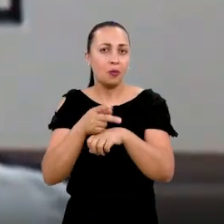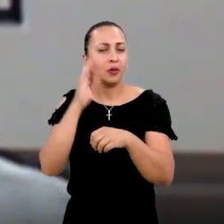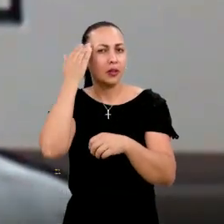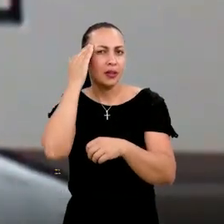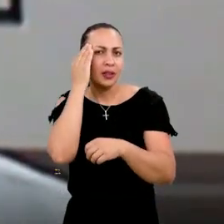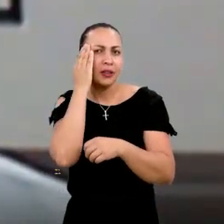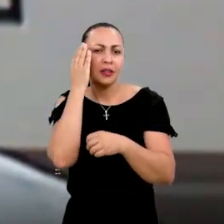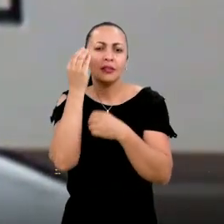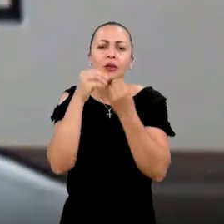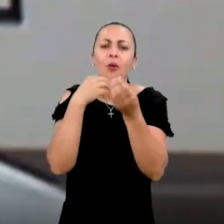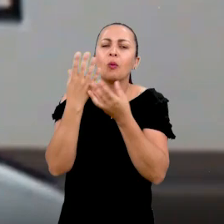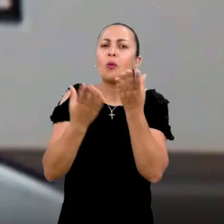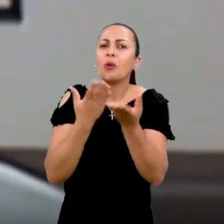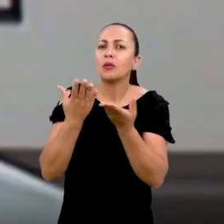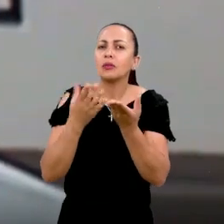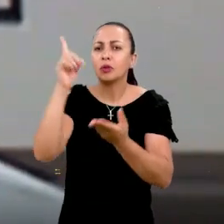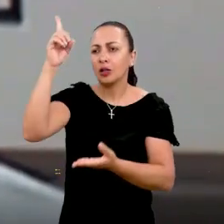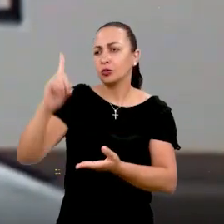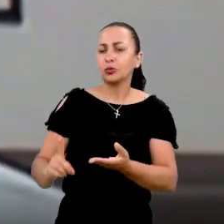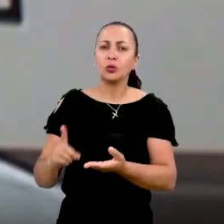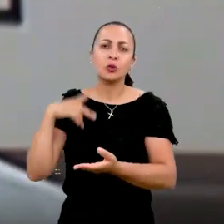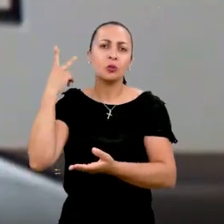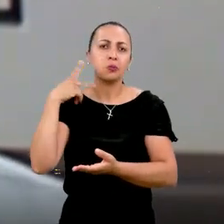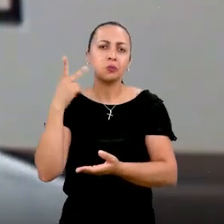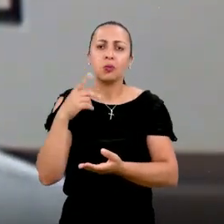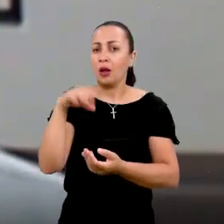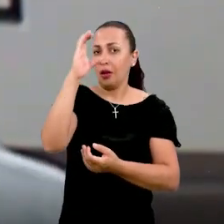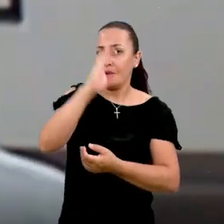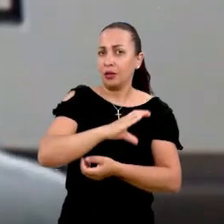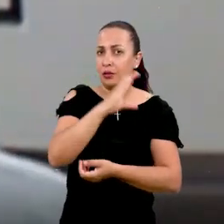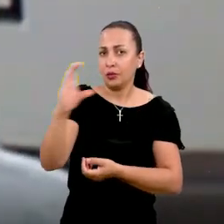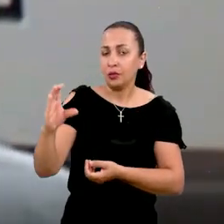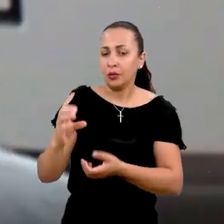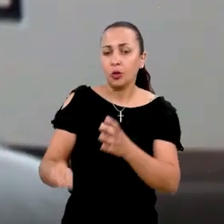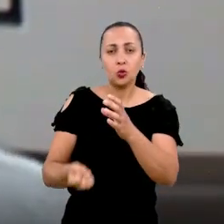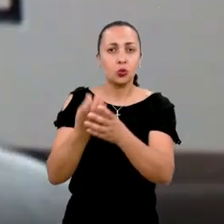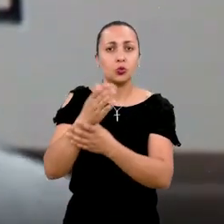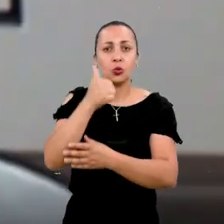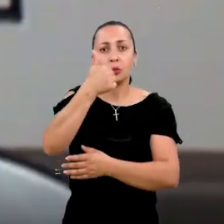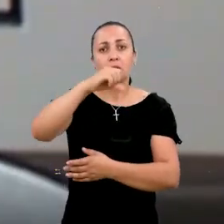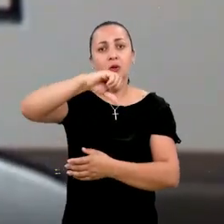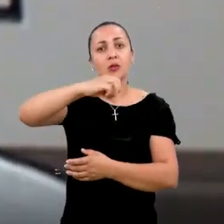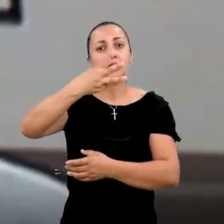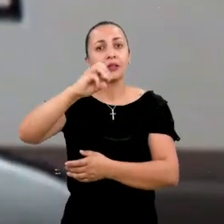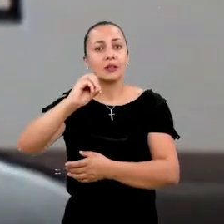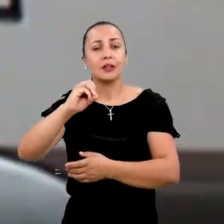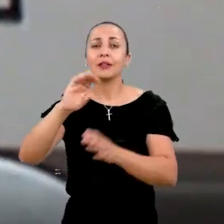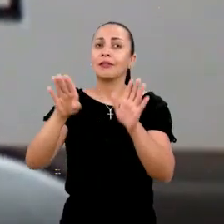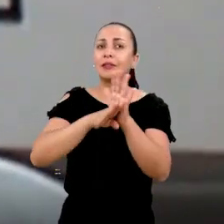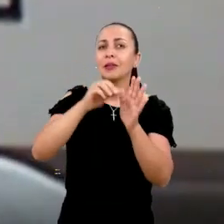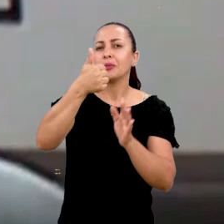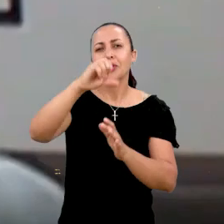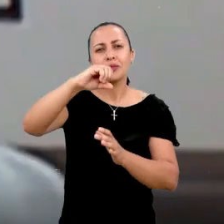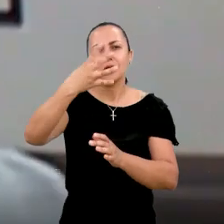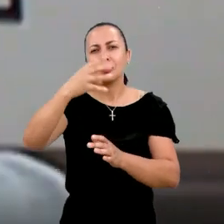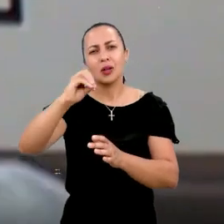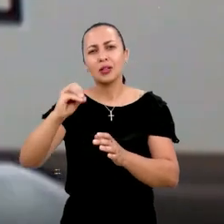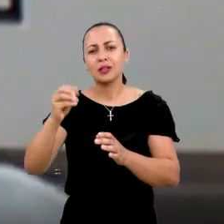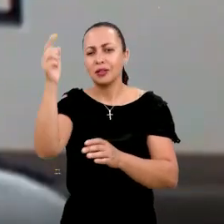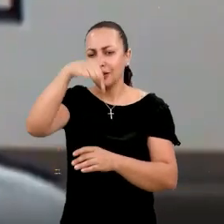tentar entender em que medida há uma direita católica que surge e se consolida ali nos anos 30 e 40 no Brasil, nessas